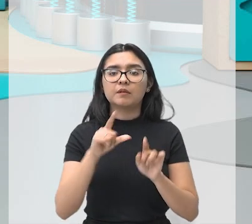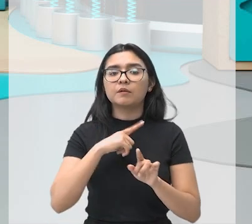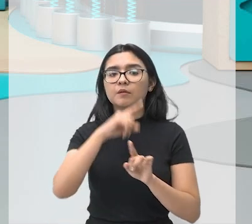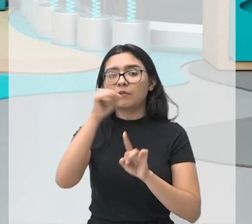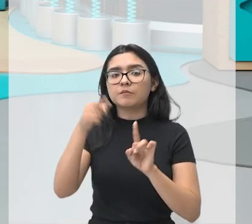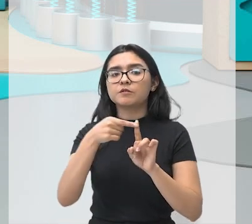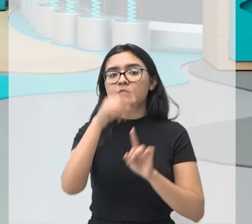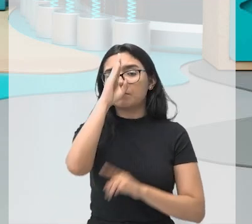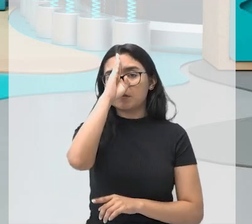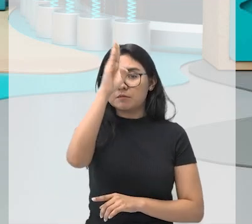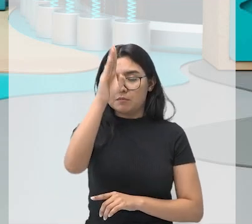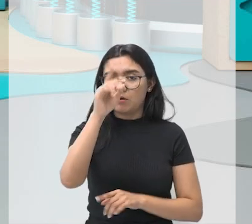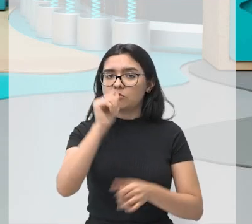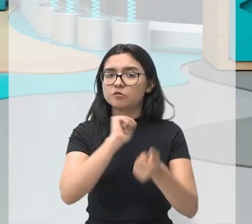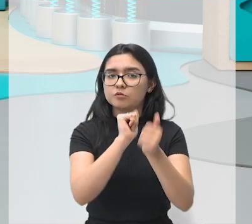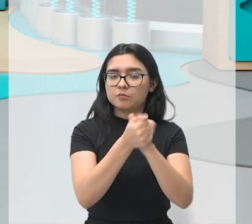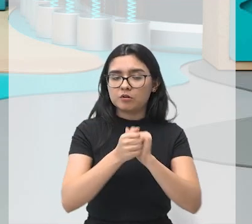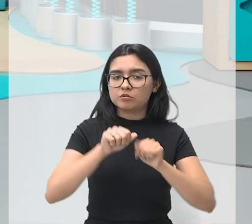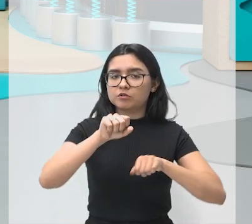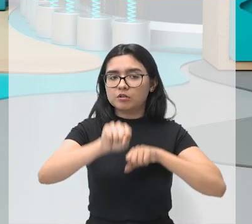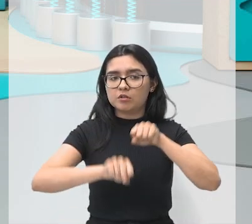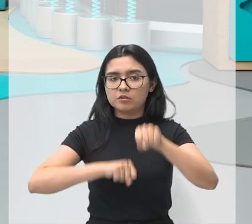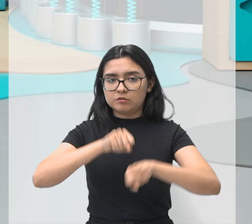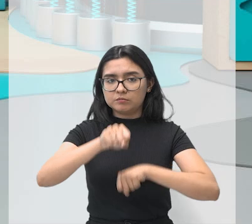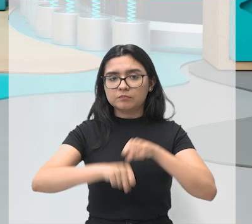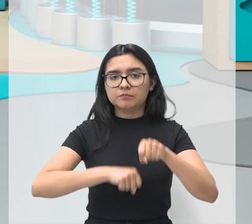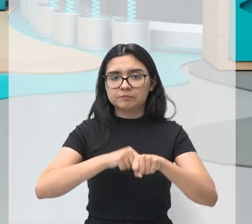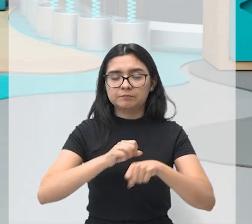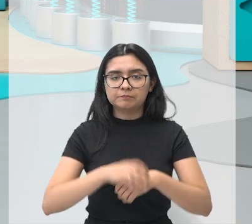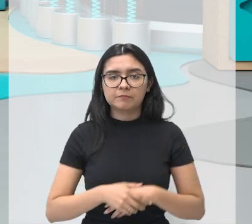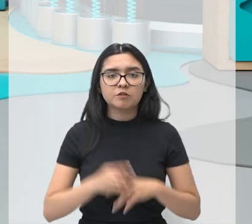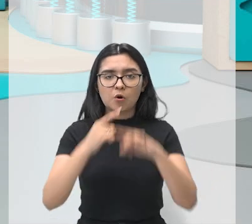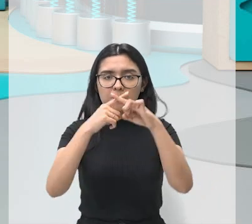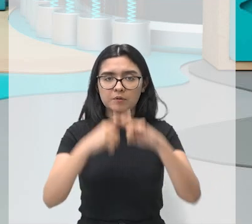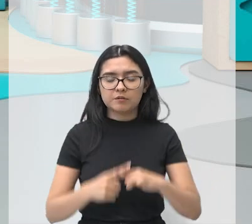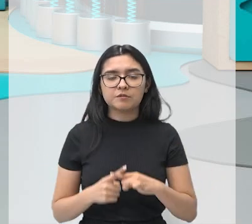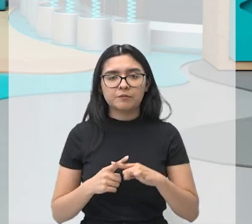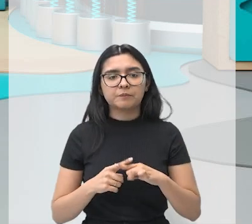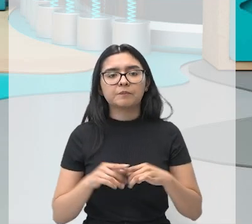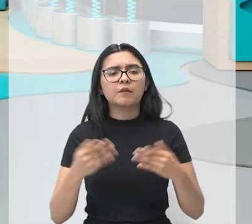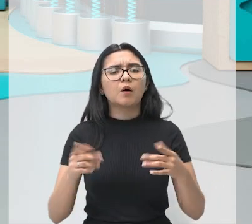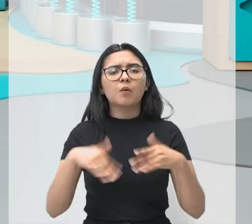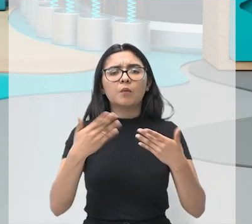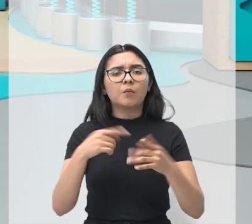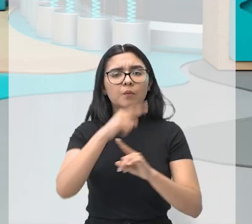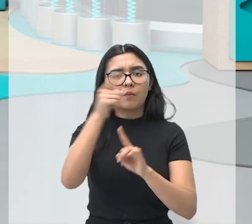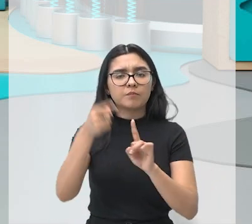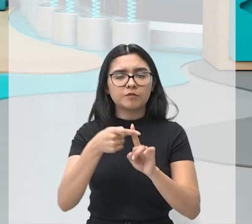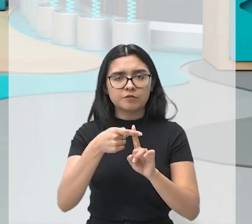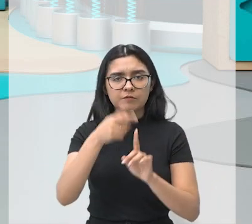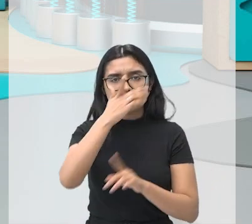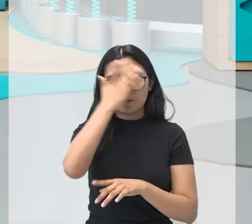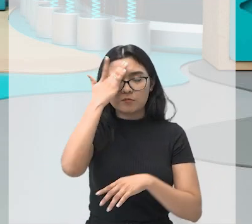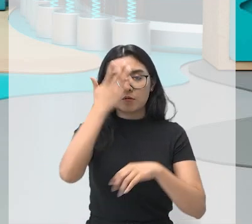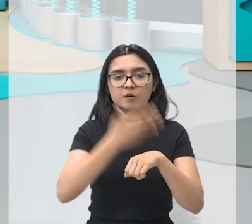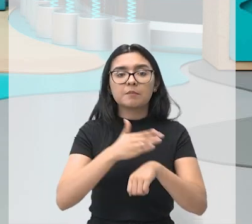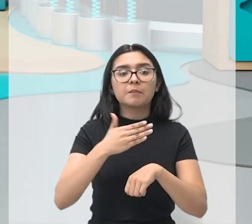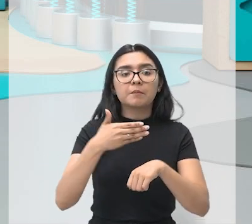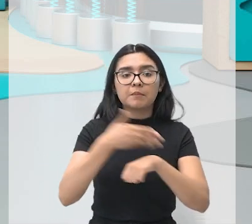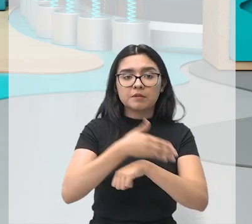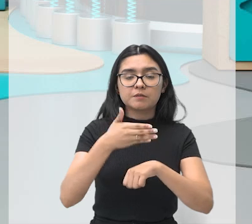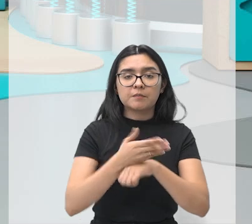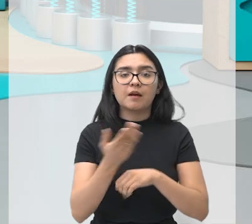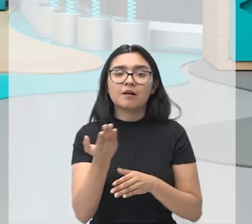objetivo principal aí das provas de atletismo. Em geral, o objetivo dos participantes é